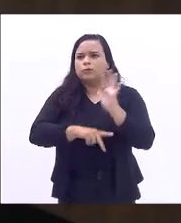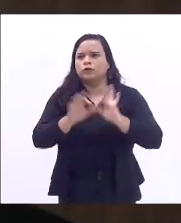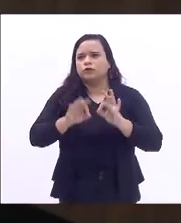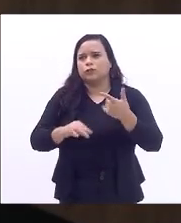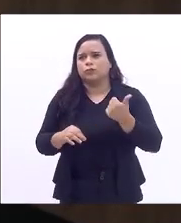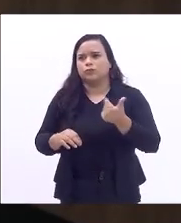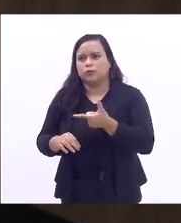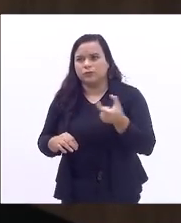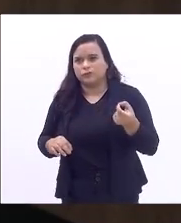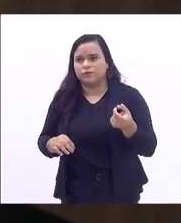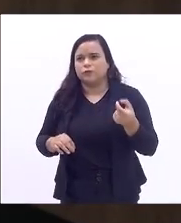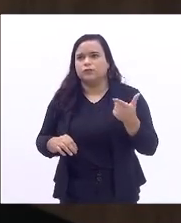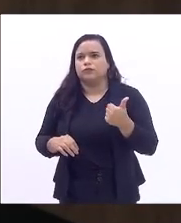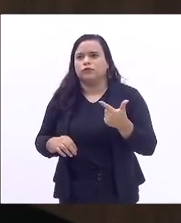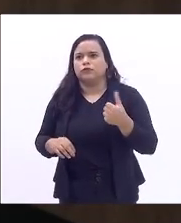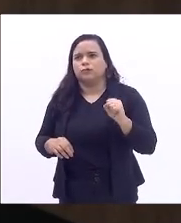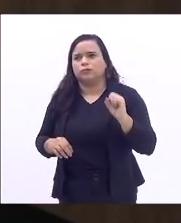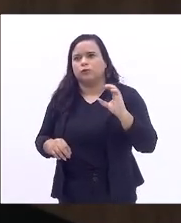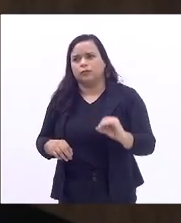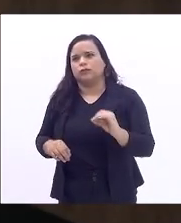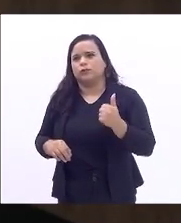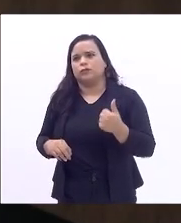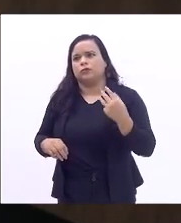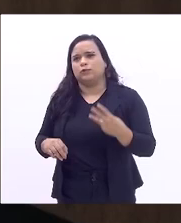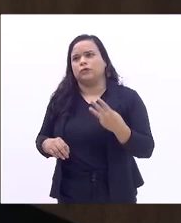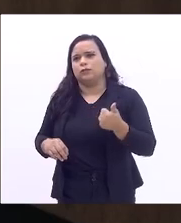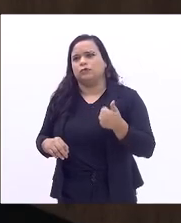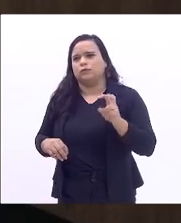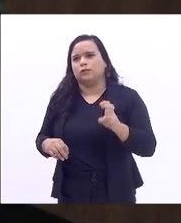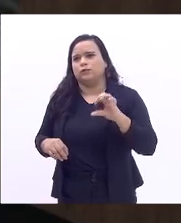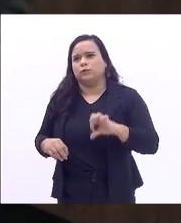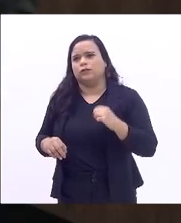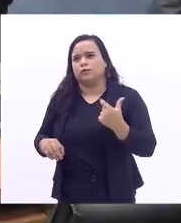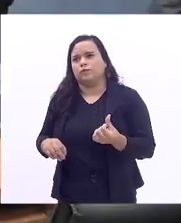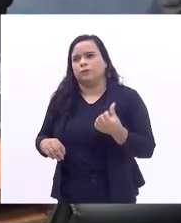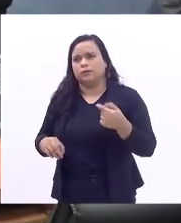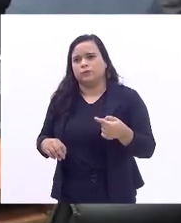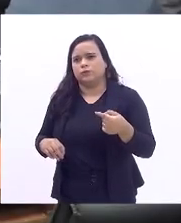resolução 12 2012 80/315 967